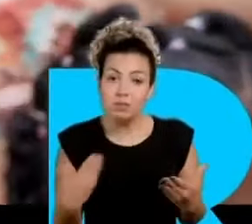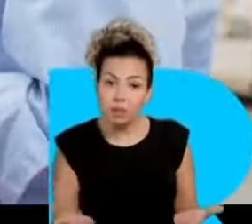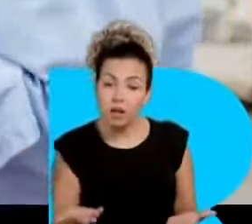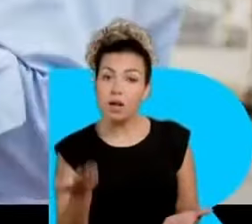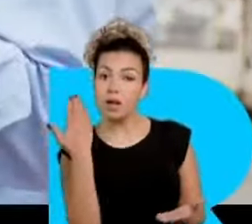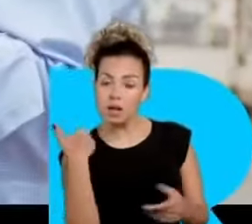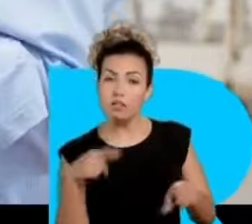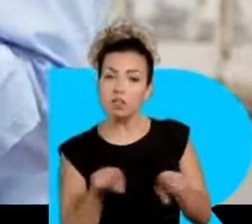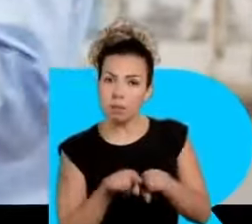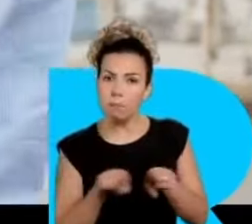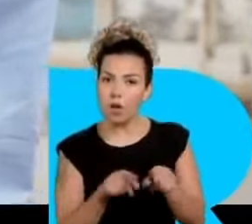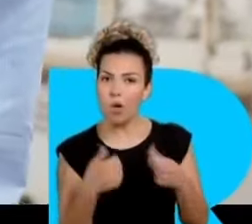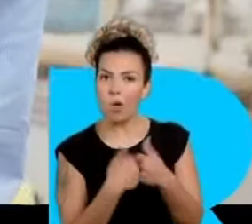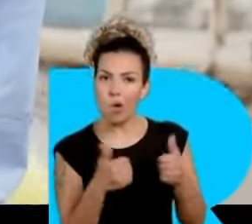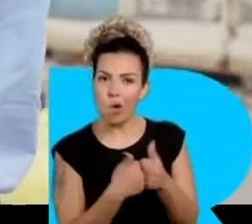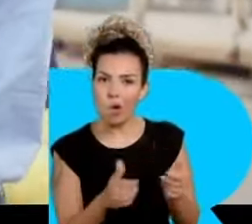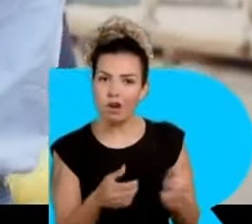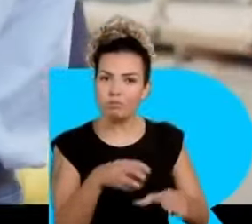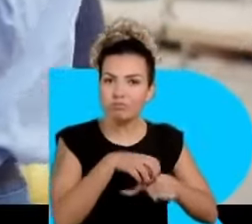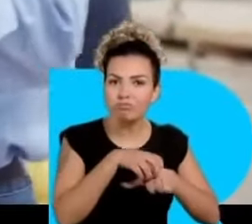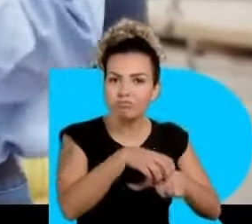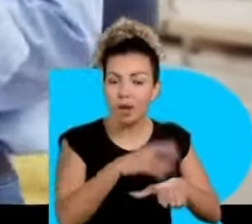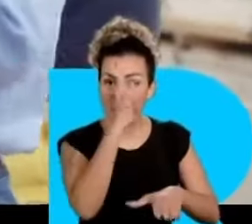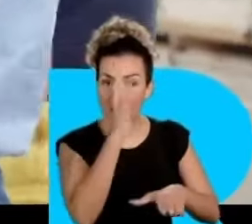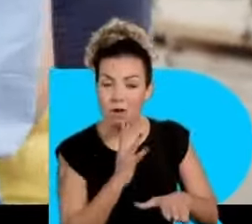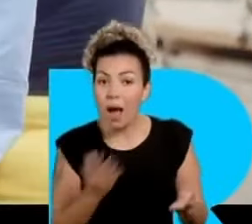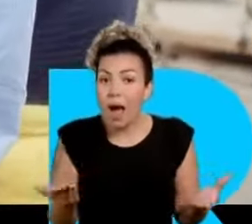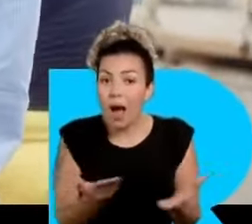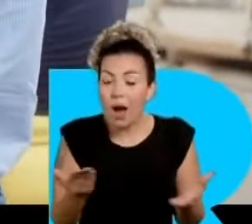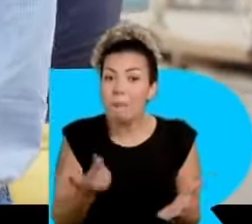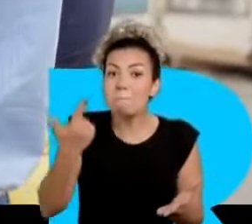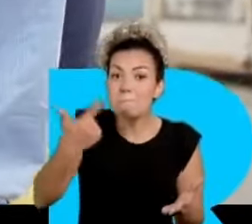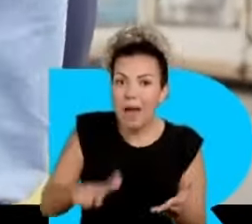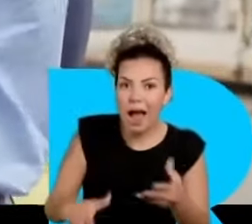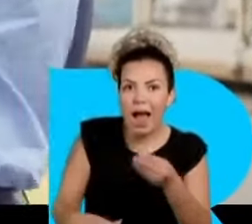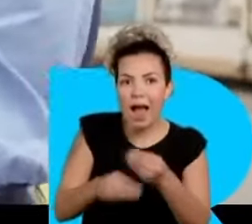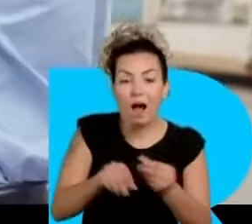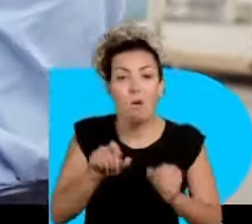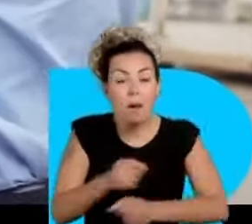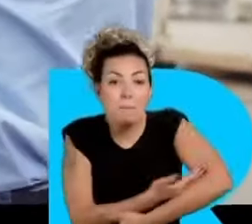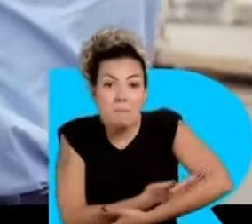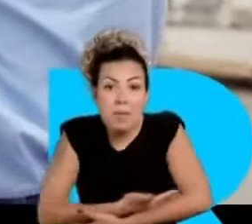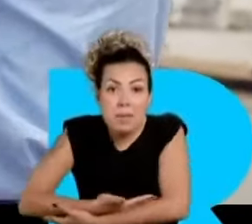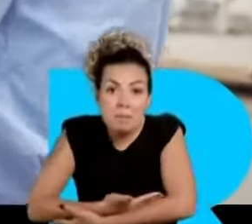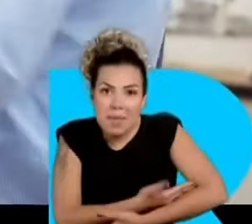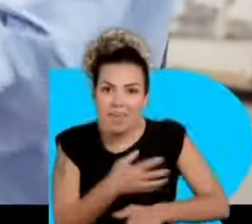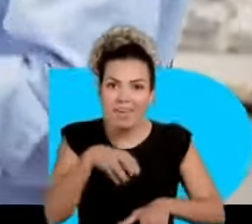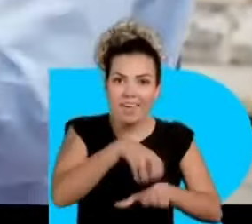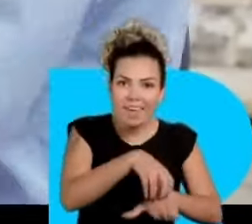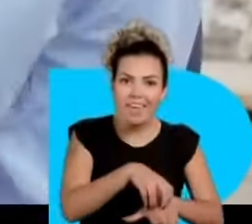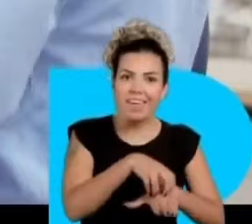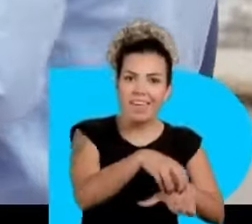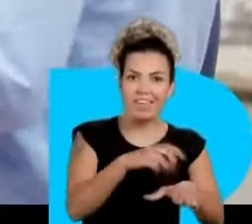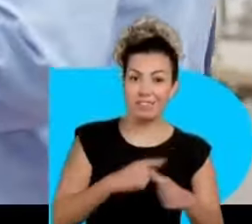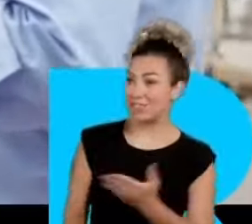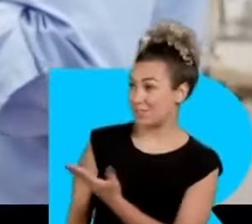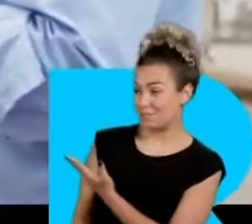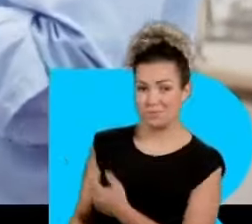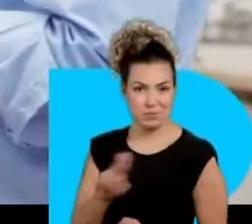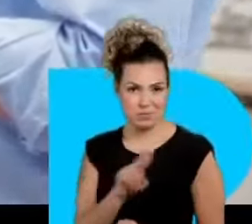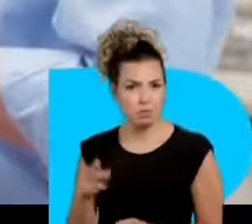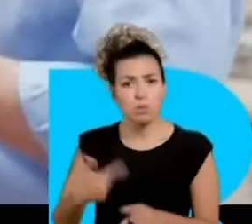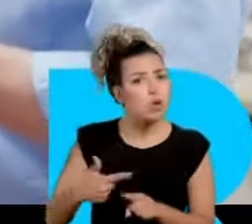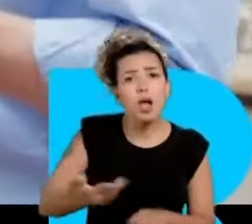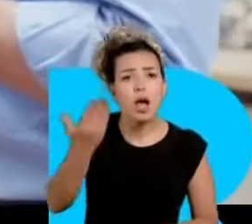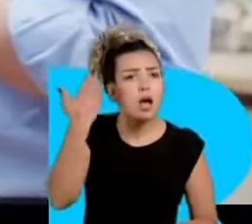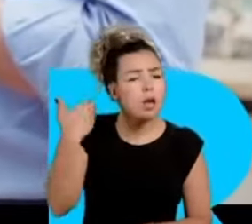bom. A gente tinha o transporte escolar gratuito. Aí eu implantei o transporte escolar gratuito Baby, que é o Baby Tag.